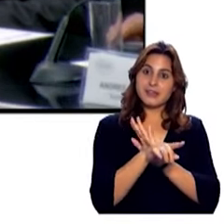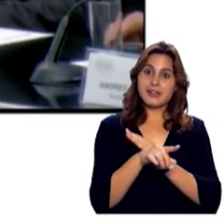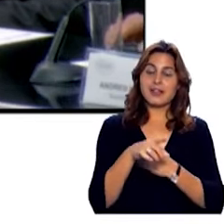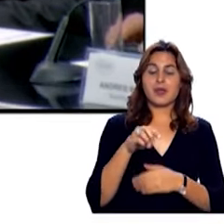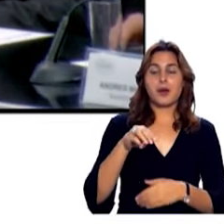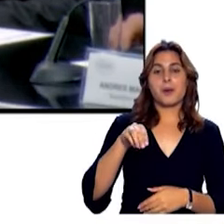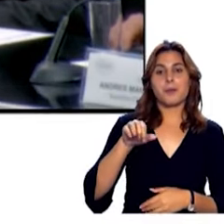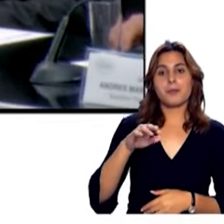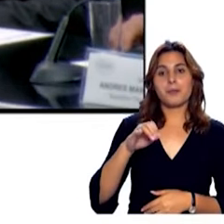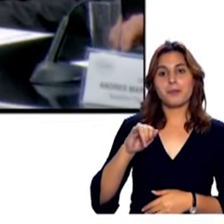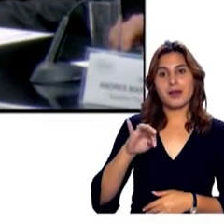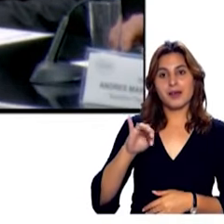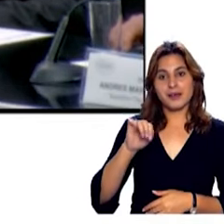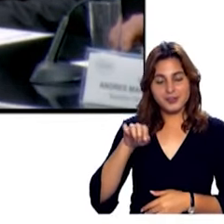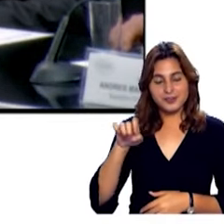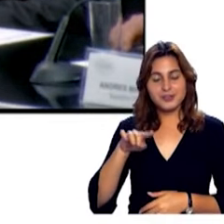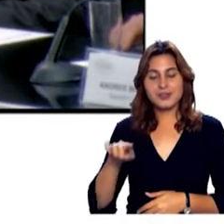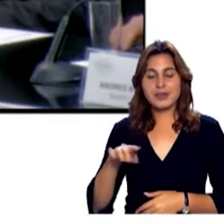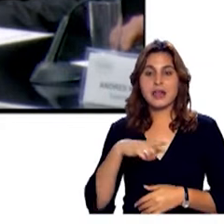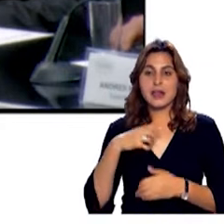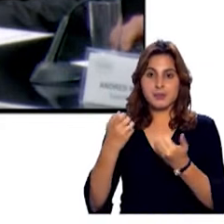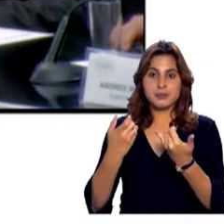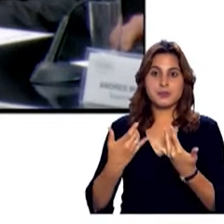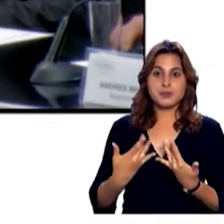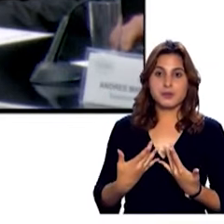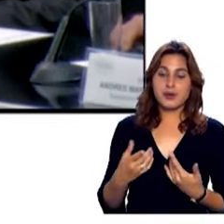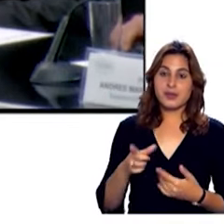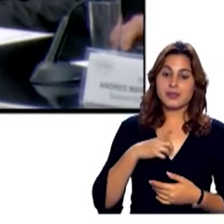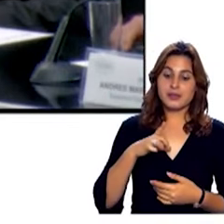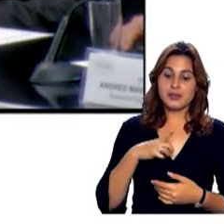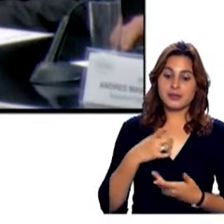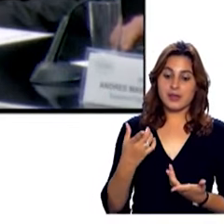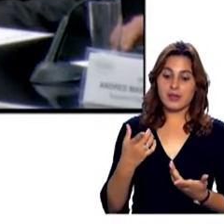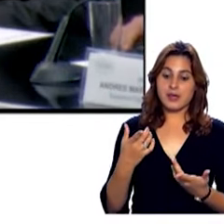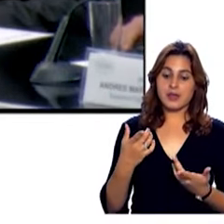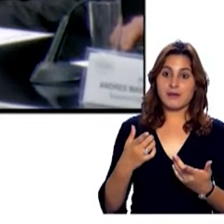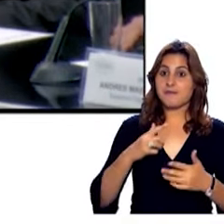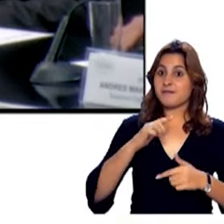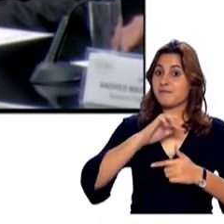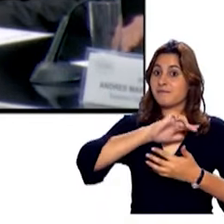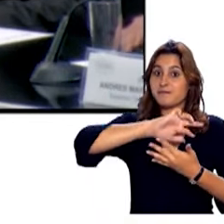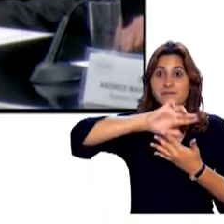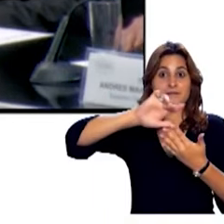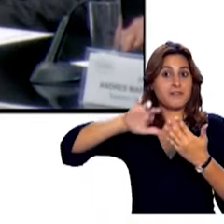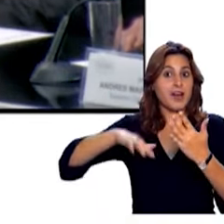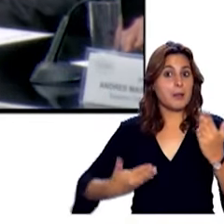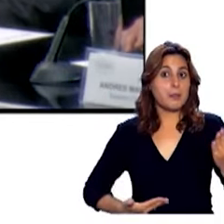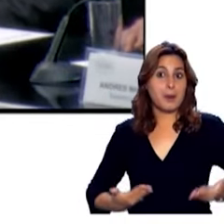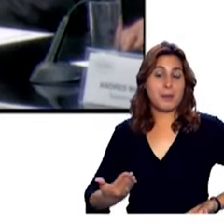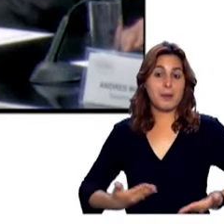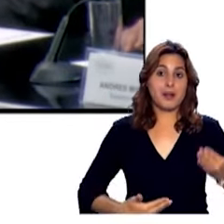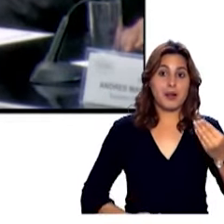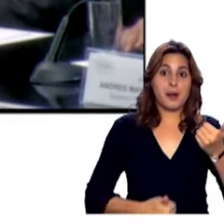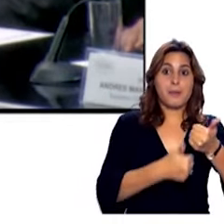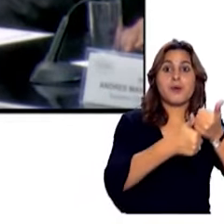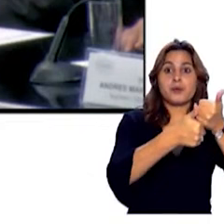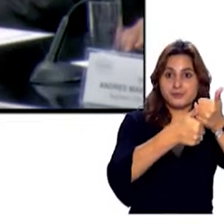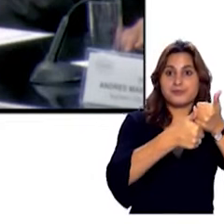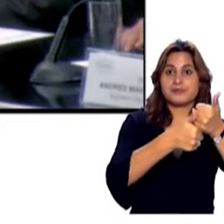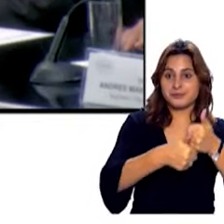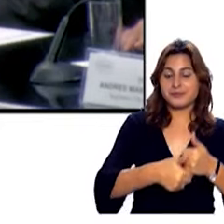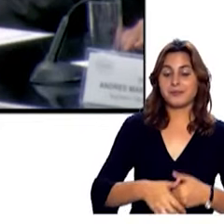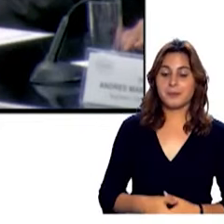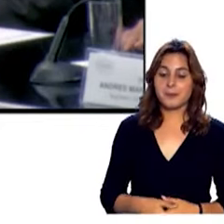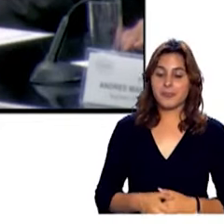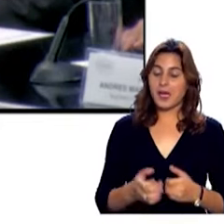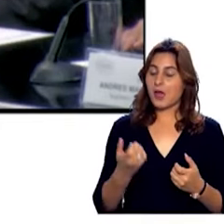e ele me explicava que ele tem uma quantidade imensa de servidores que o apoia eh não é isso tem um número